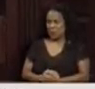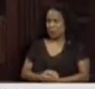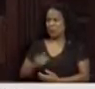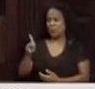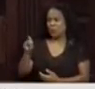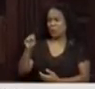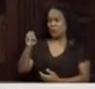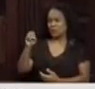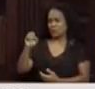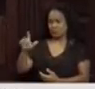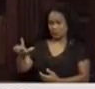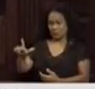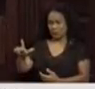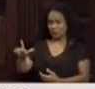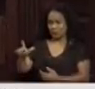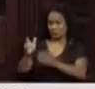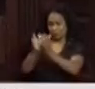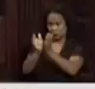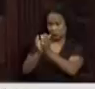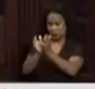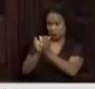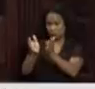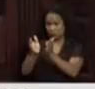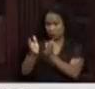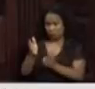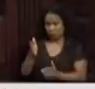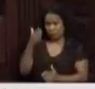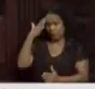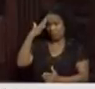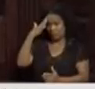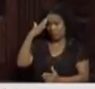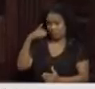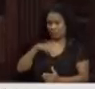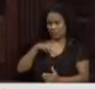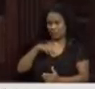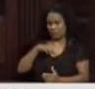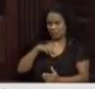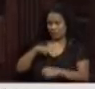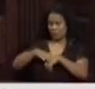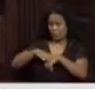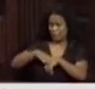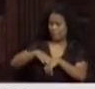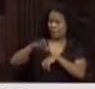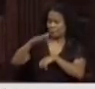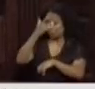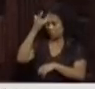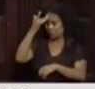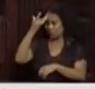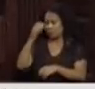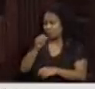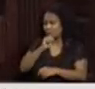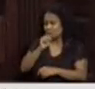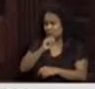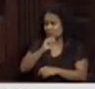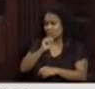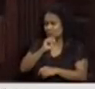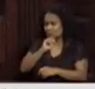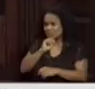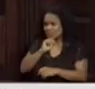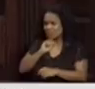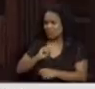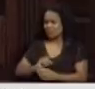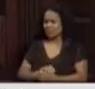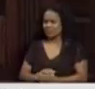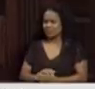pessoal tem esse hábito de qualquer pessoa com mais idade, porque é um partido de pivetes, não é isso?